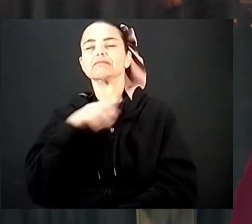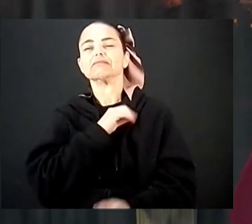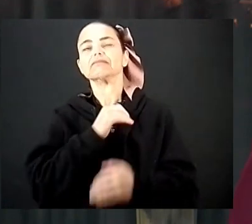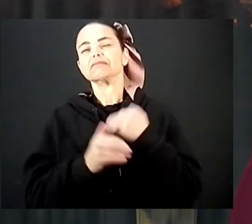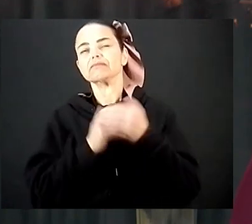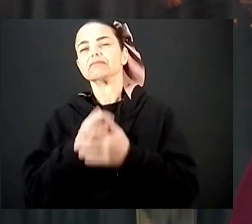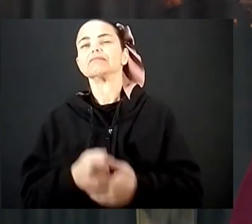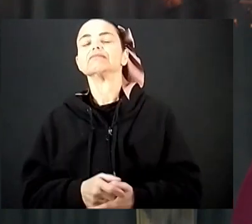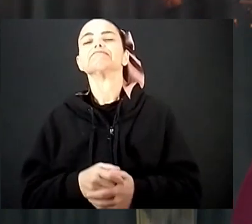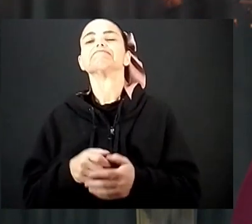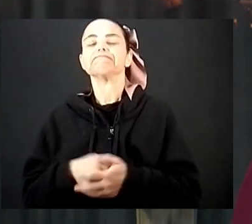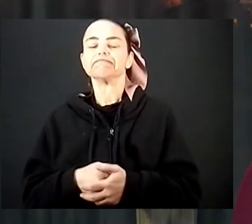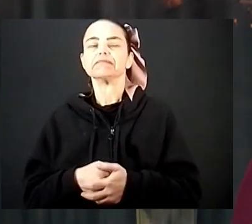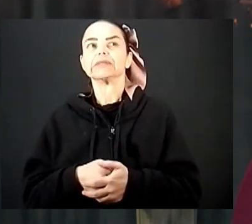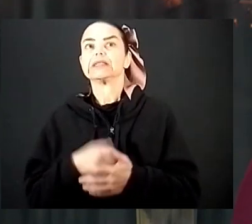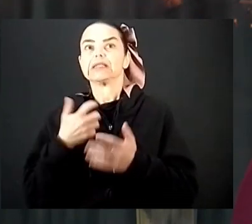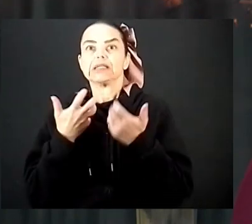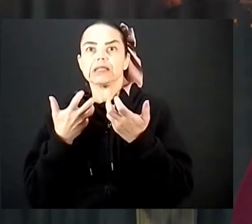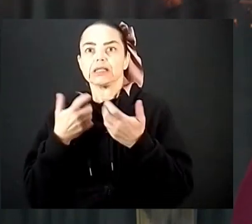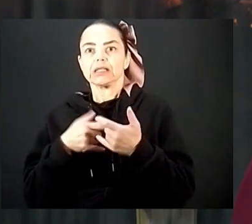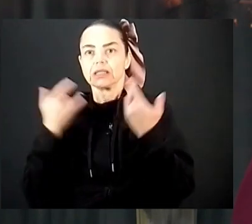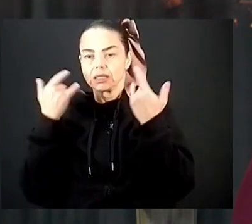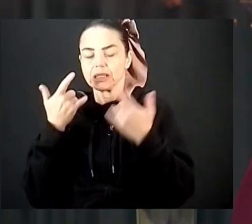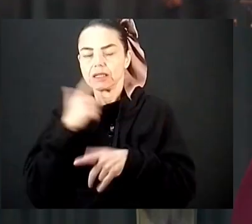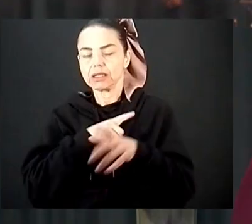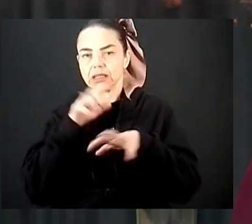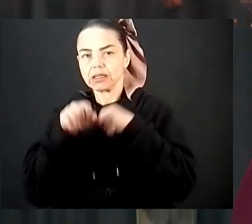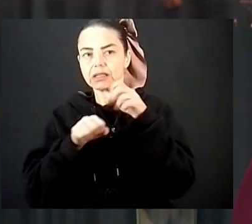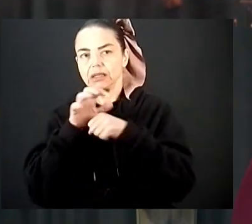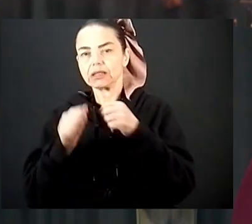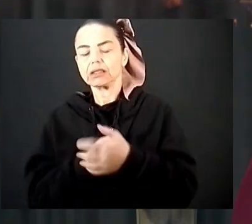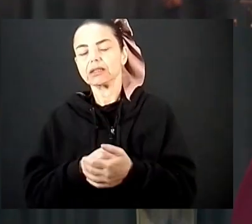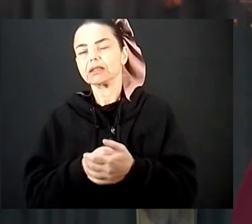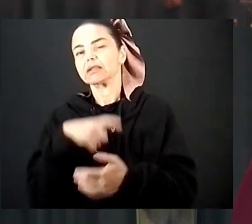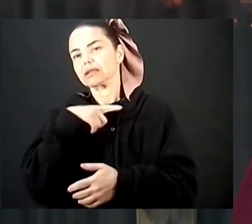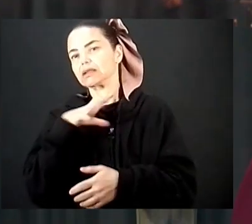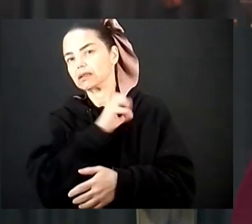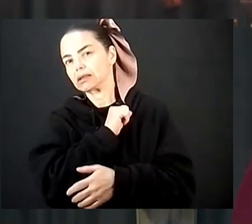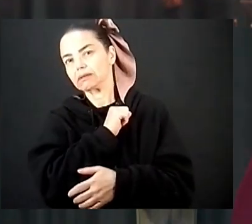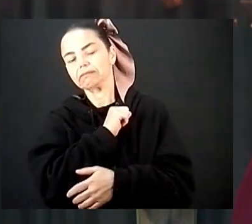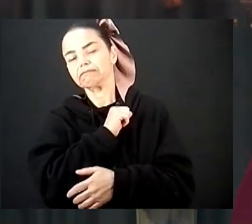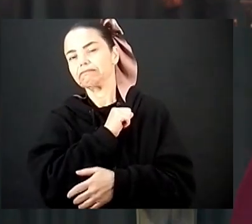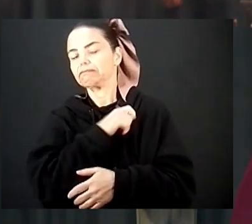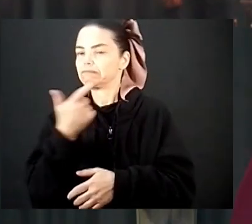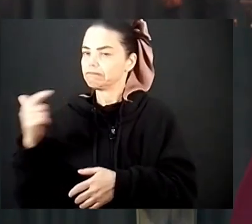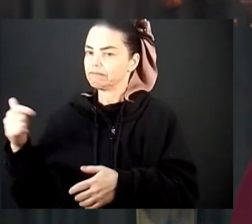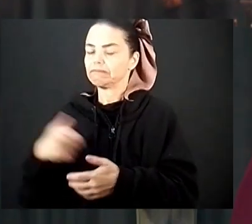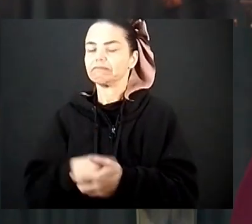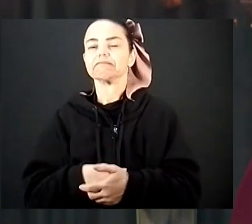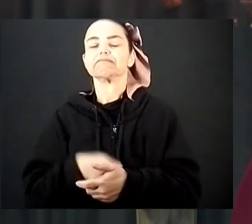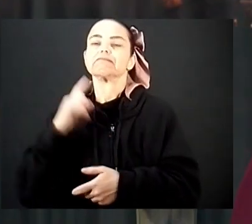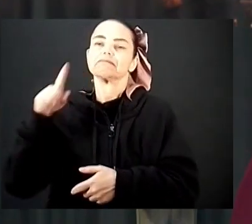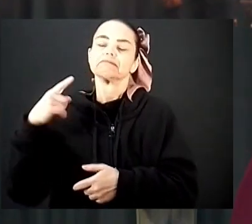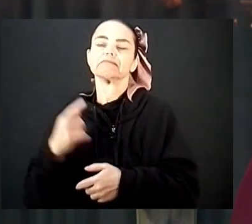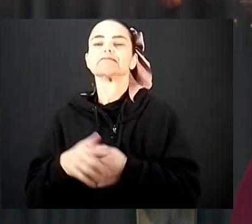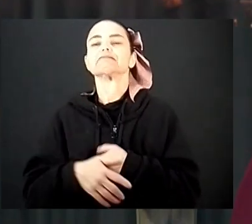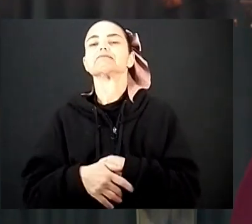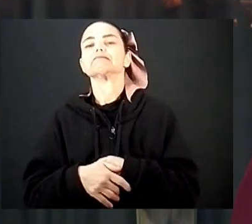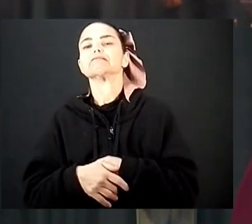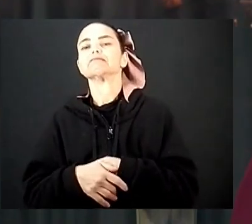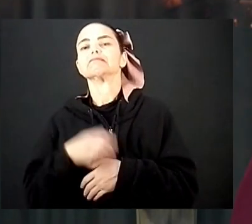fica essa obsessão. Então eu vou conquistar qualquer coisa, assim eu vou receber amor. Aí o amor não vem. Não, então agora o próximo passo eu vou receber, e o amor não